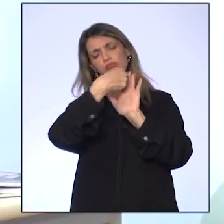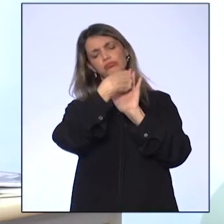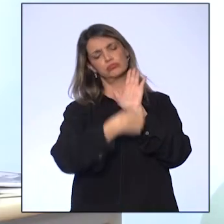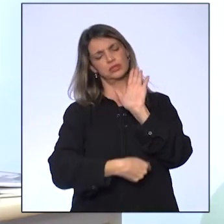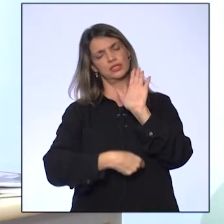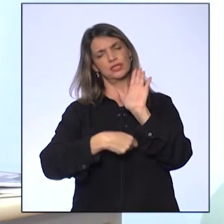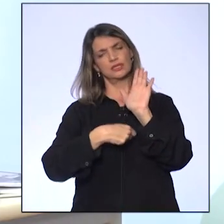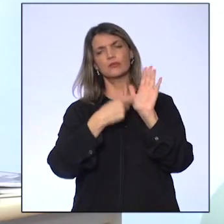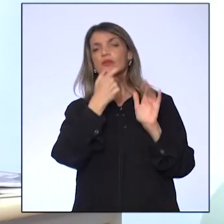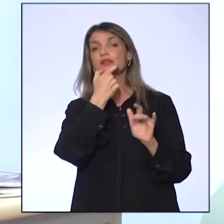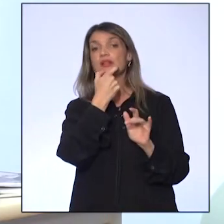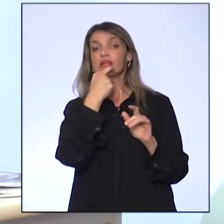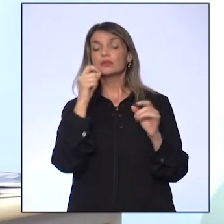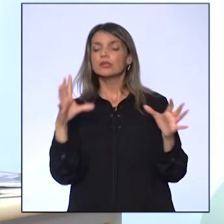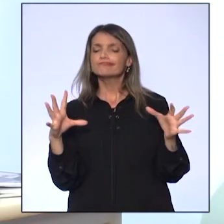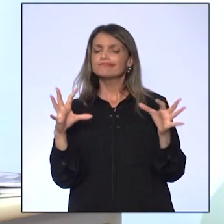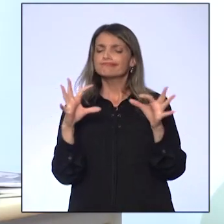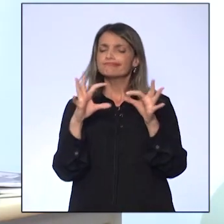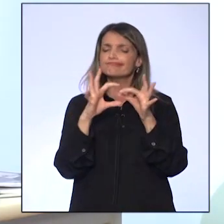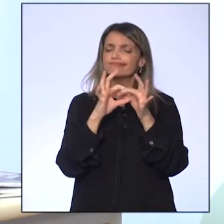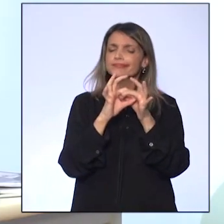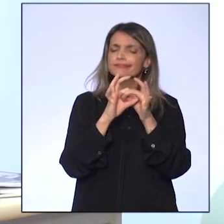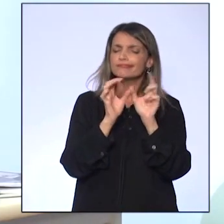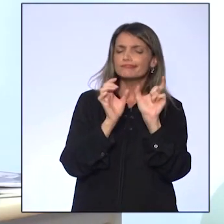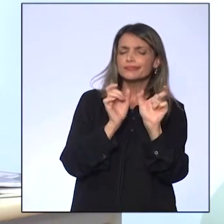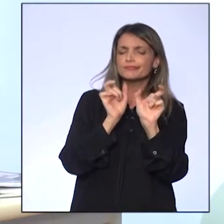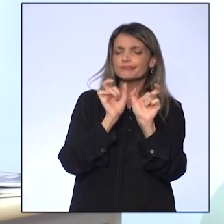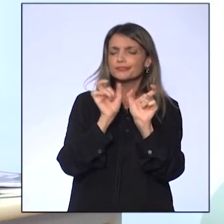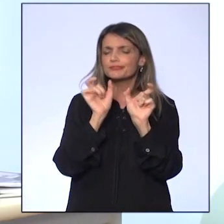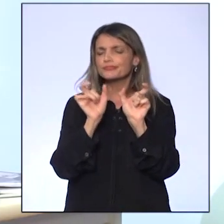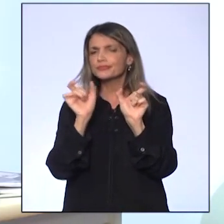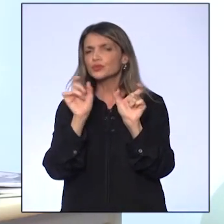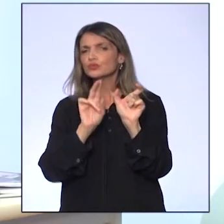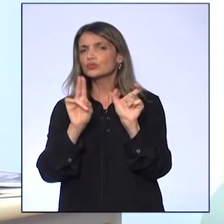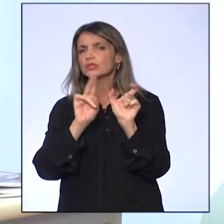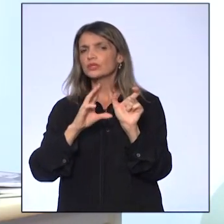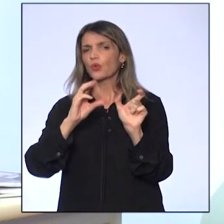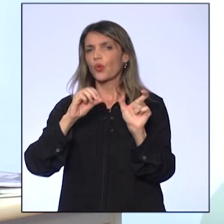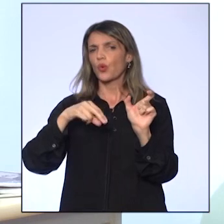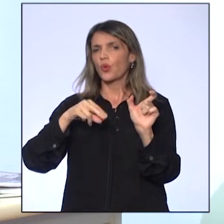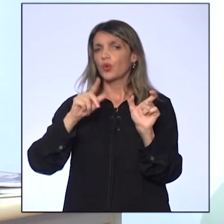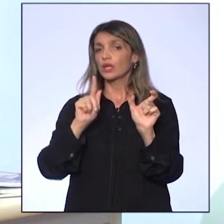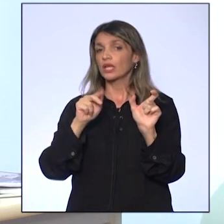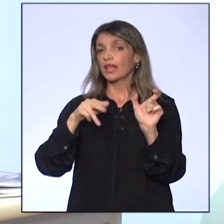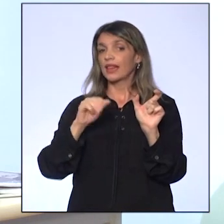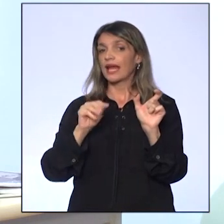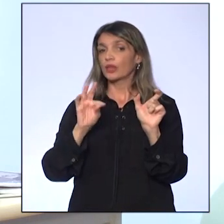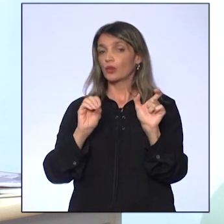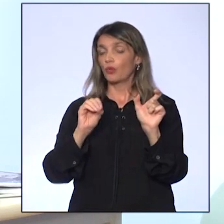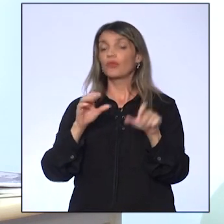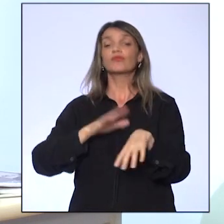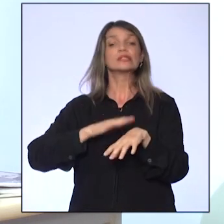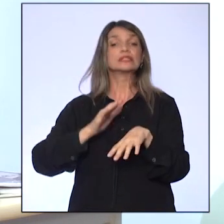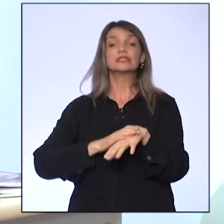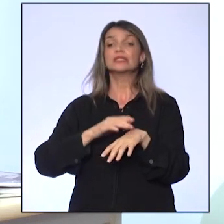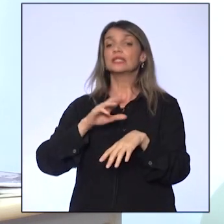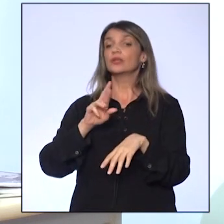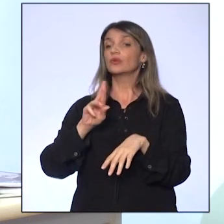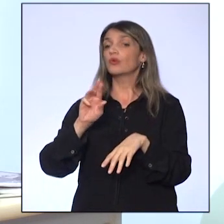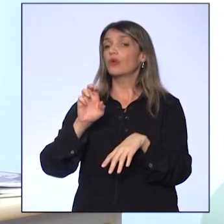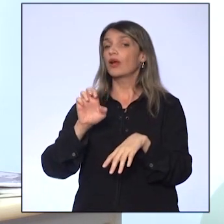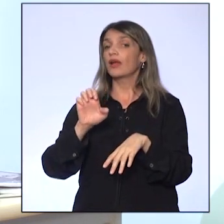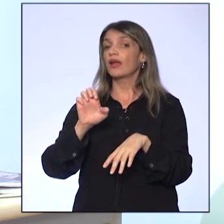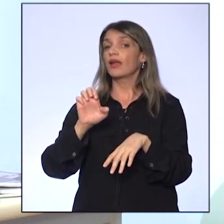as conexões, né? Usando os cognatos, fazendo inferência, usando os predicados,